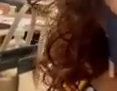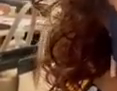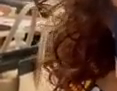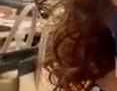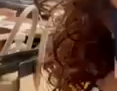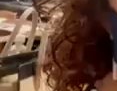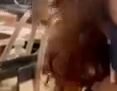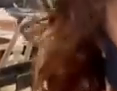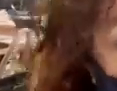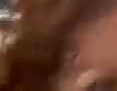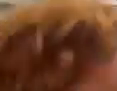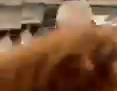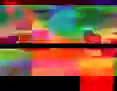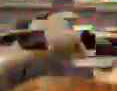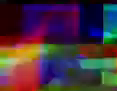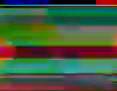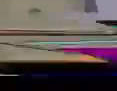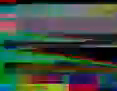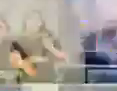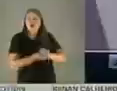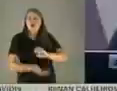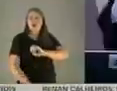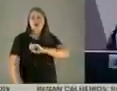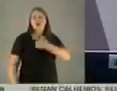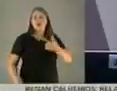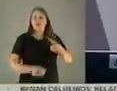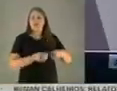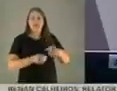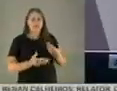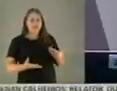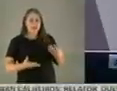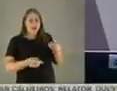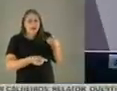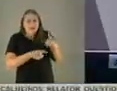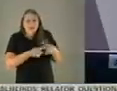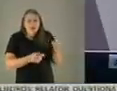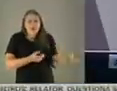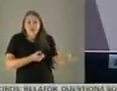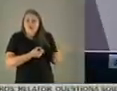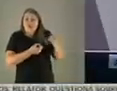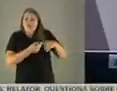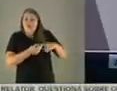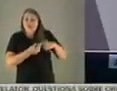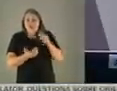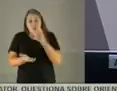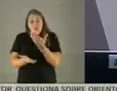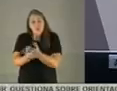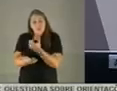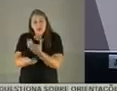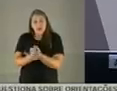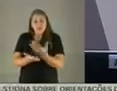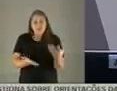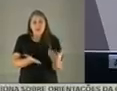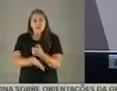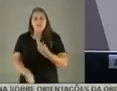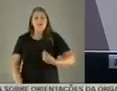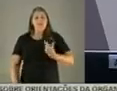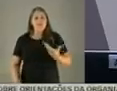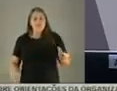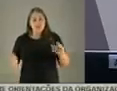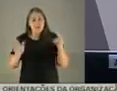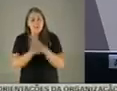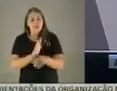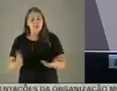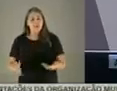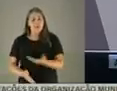com uma pessoa na CPI. Por que a senhora não devolveu o aplicativo que salva vidas? Essa é a pergunta.